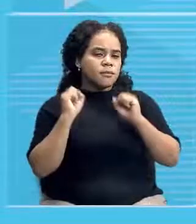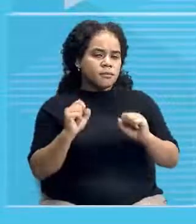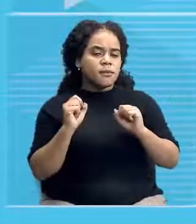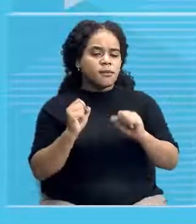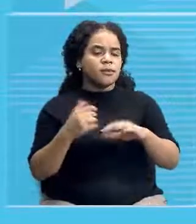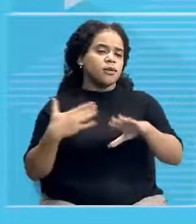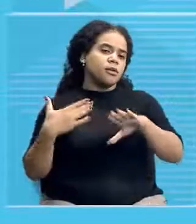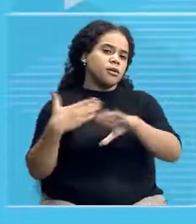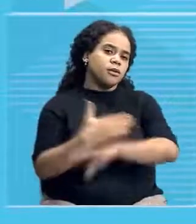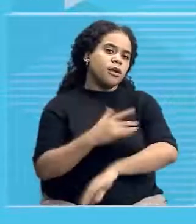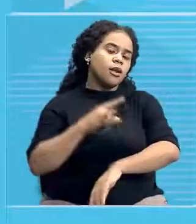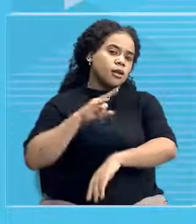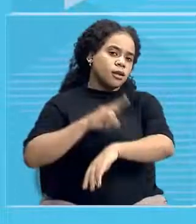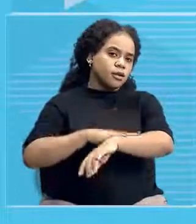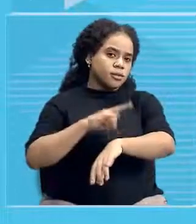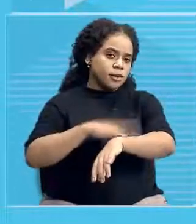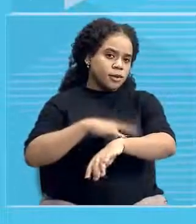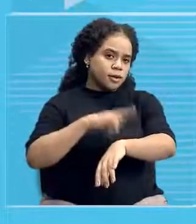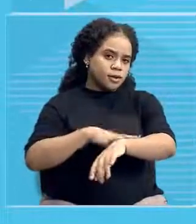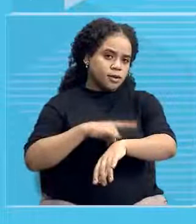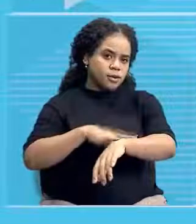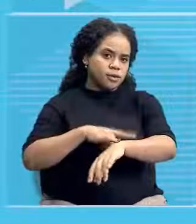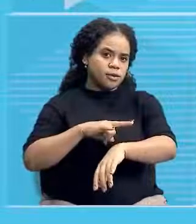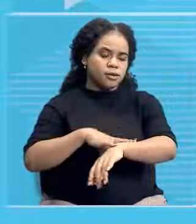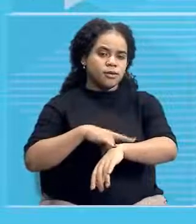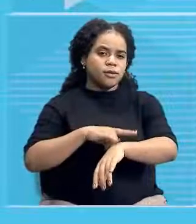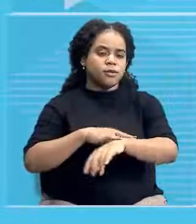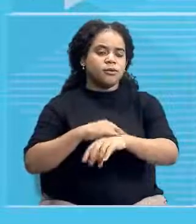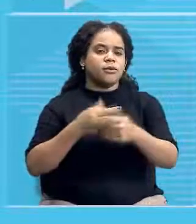pessoas de todos os gêneros,